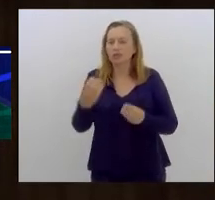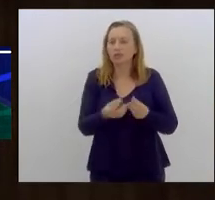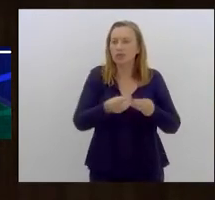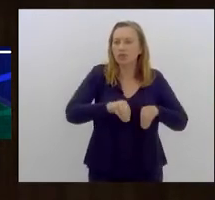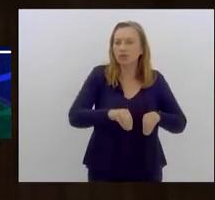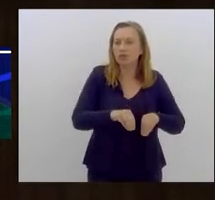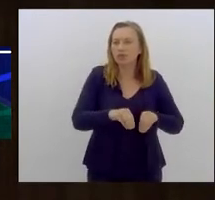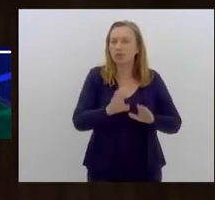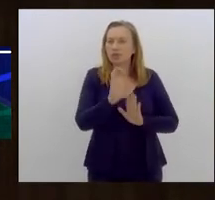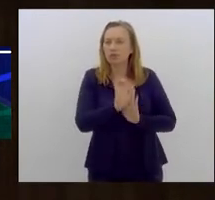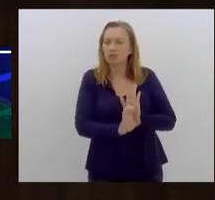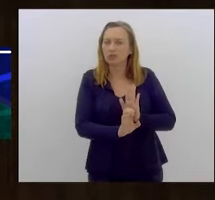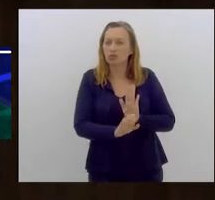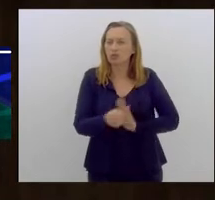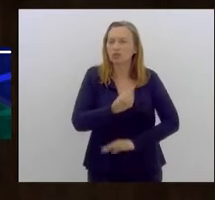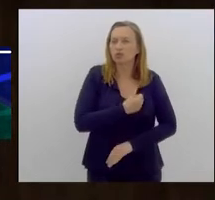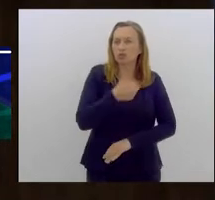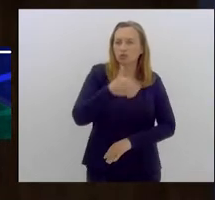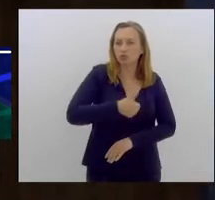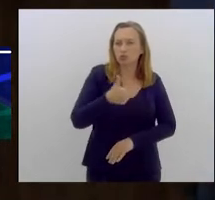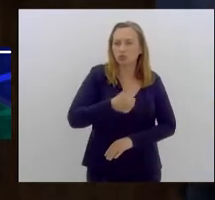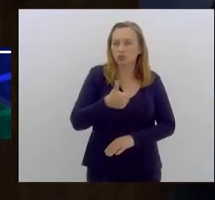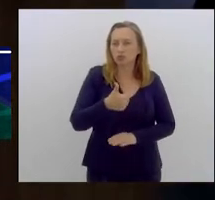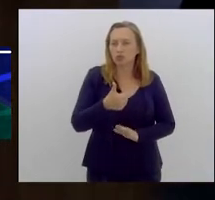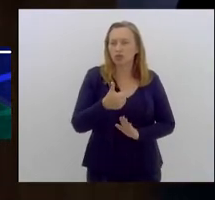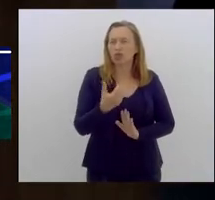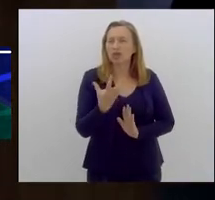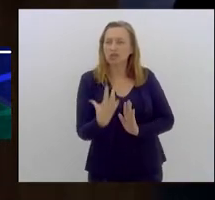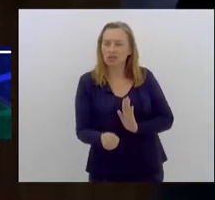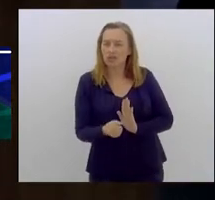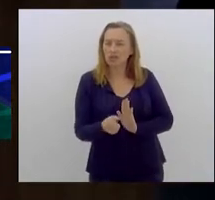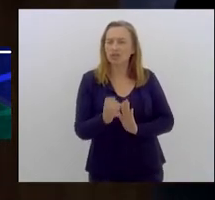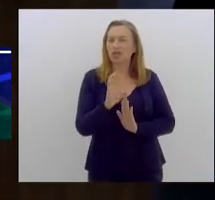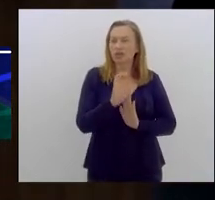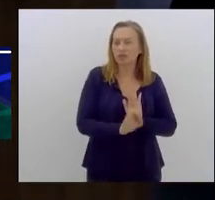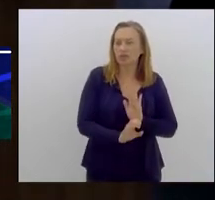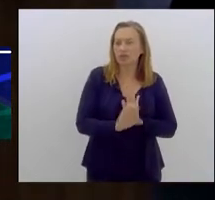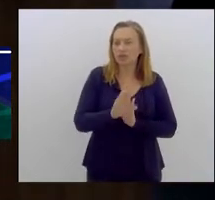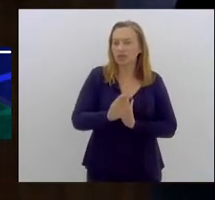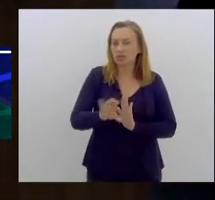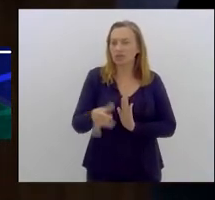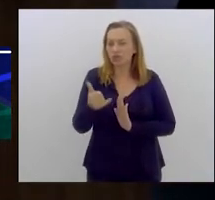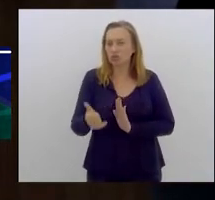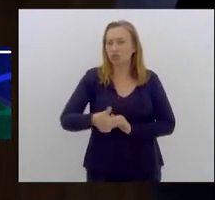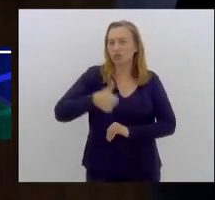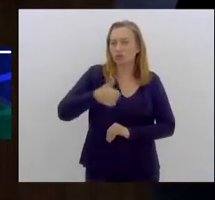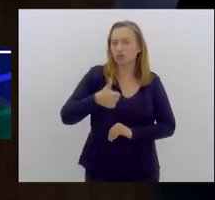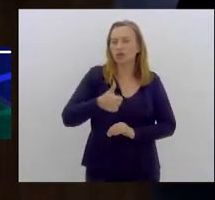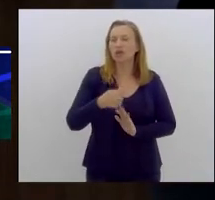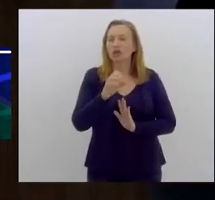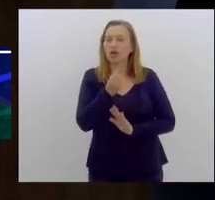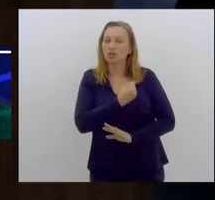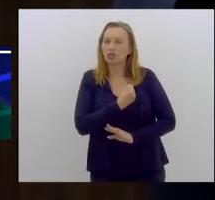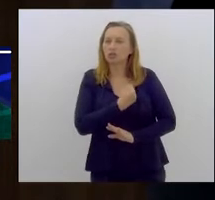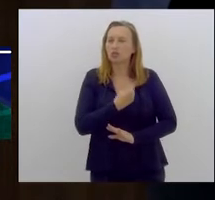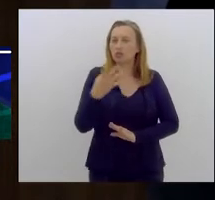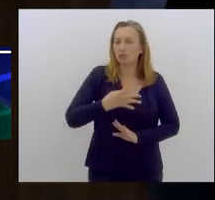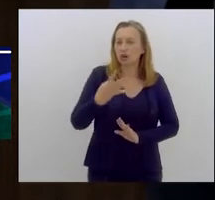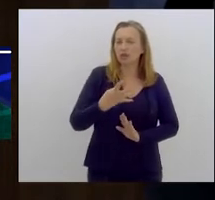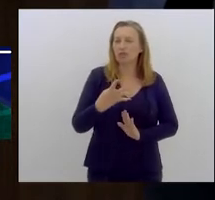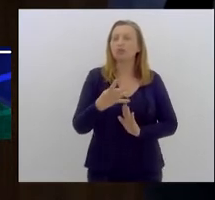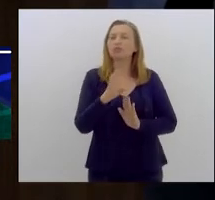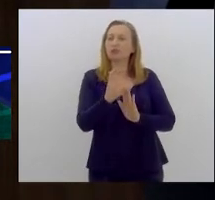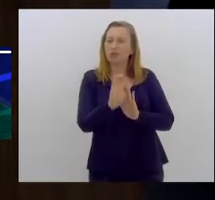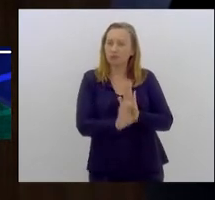as emendas número 1 pela emenda número 1 da CCJ, a número 4 pela emenda número 2